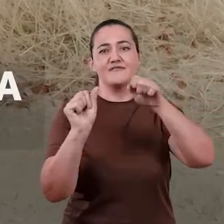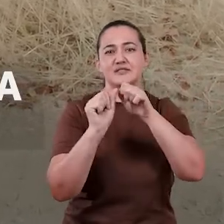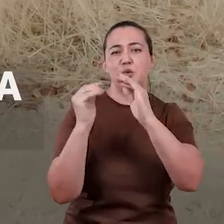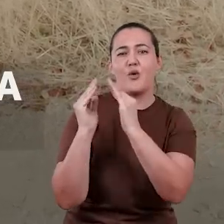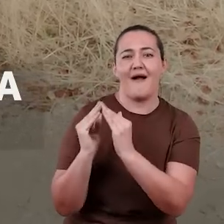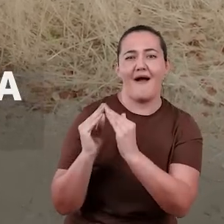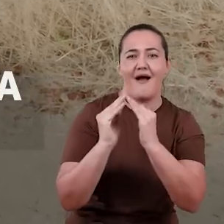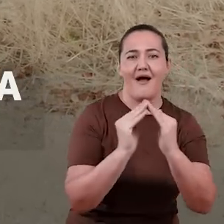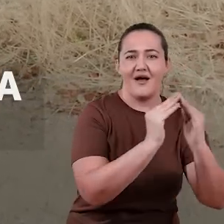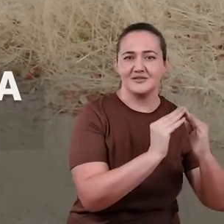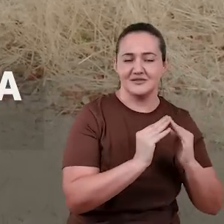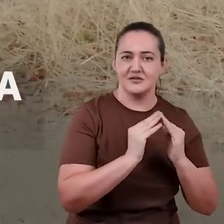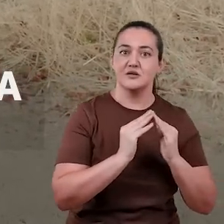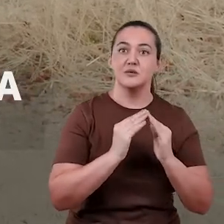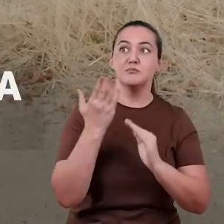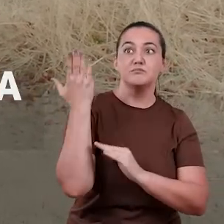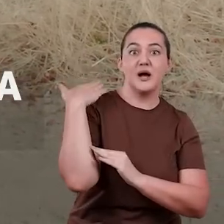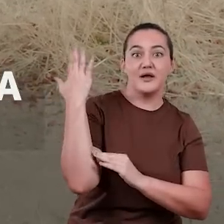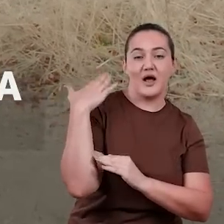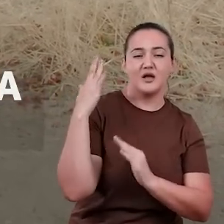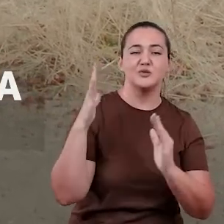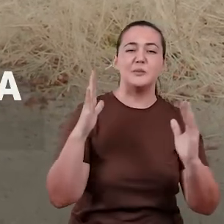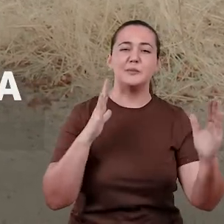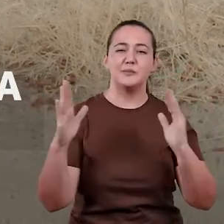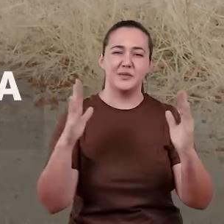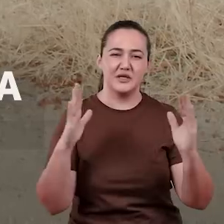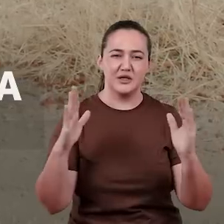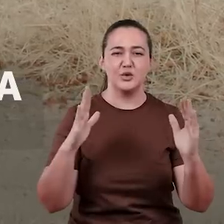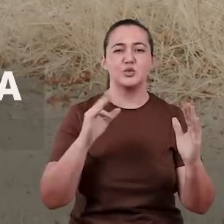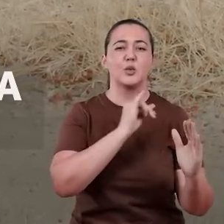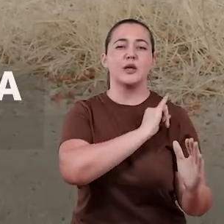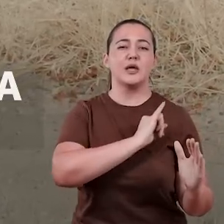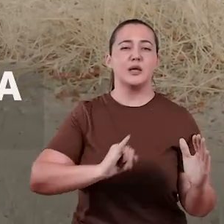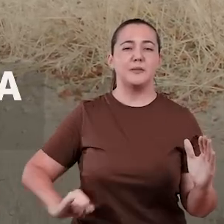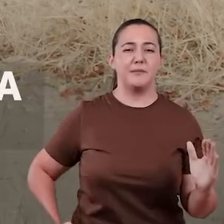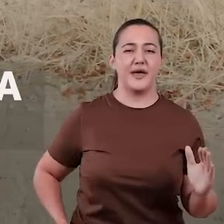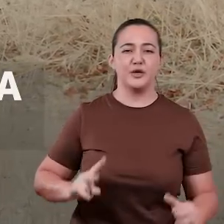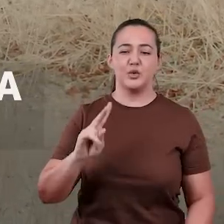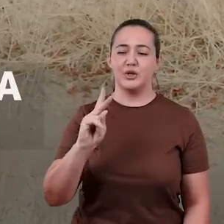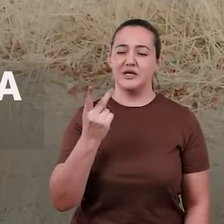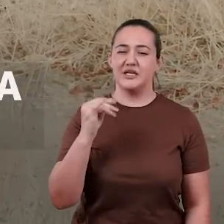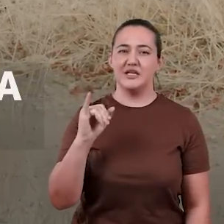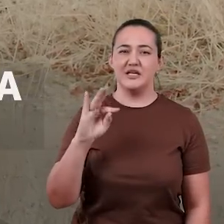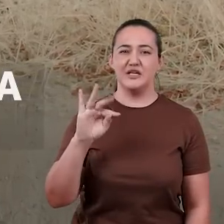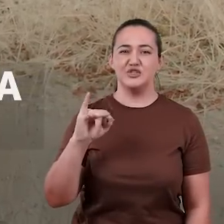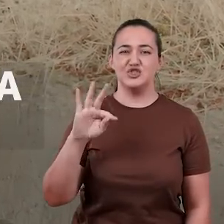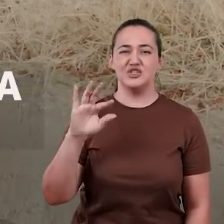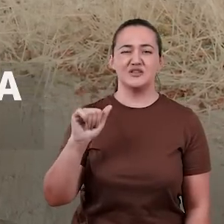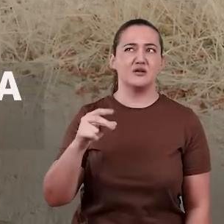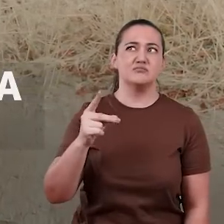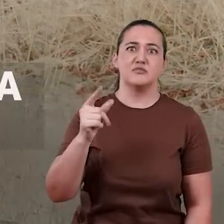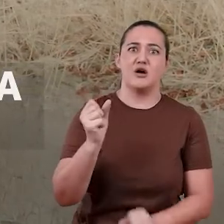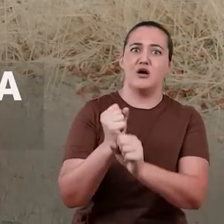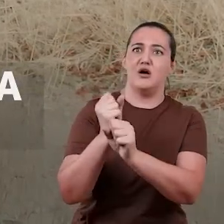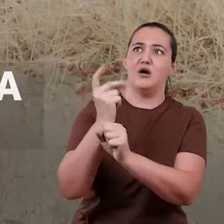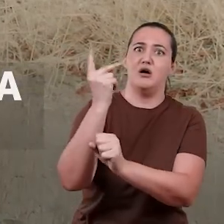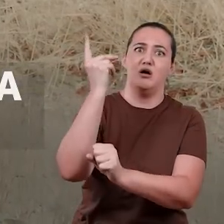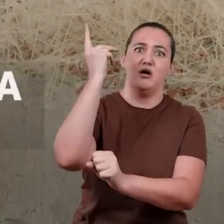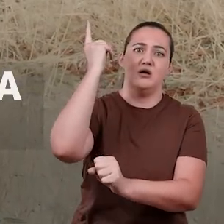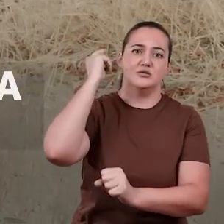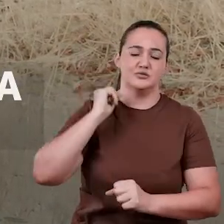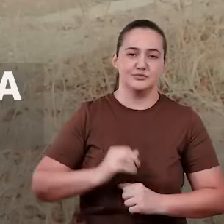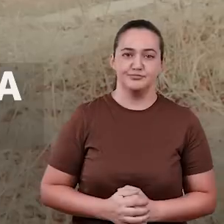região, provavelmente desde a época do Império Hitita. Isso eu estou falando dos tempos do Antigo Testamento. Muitos